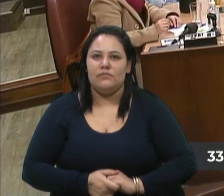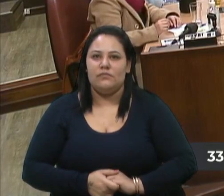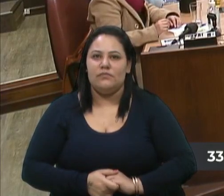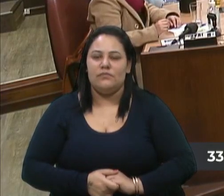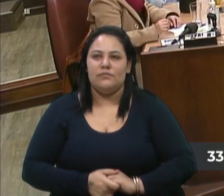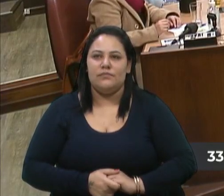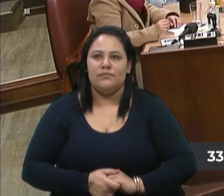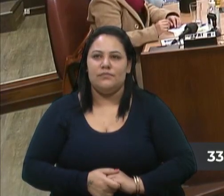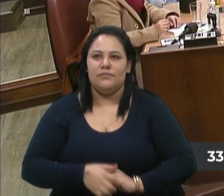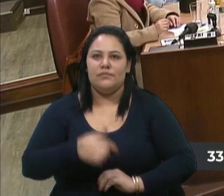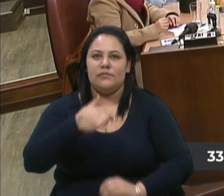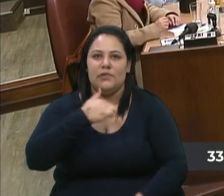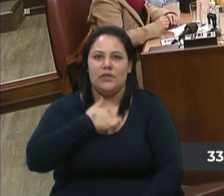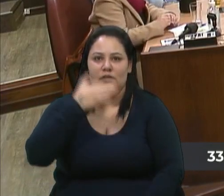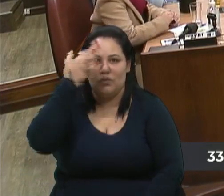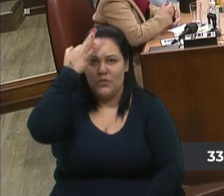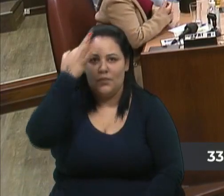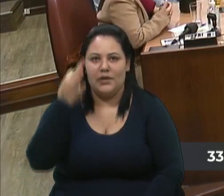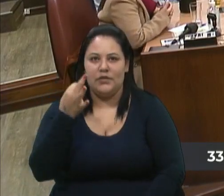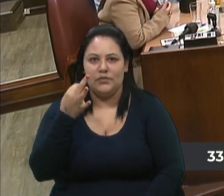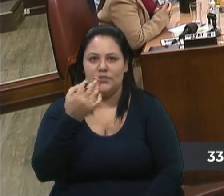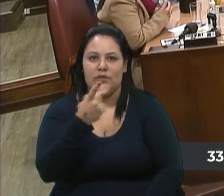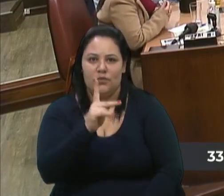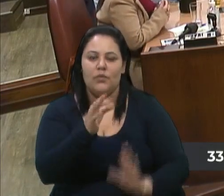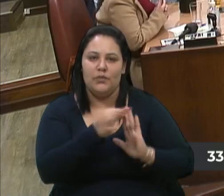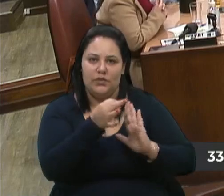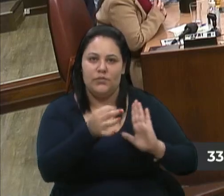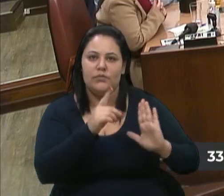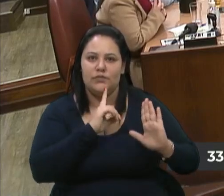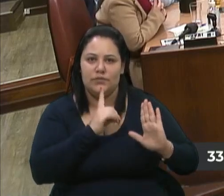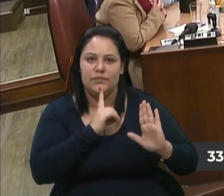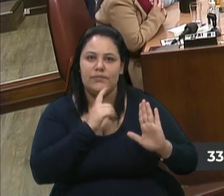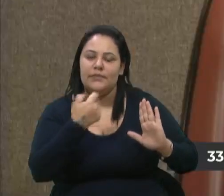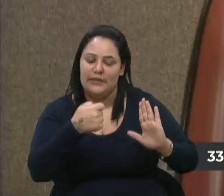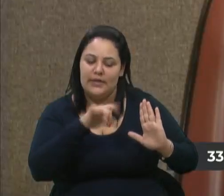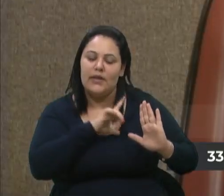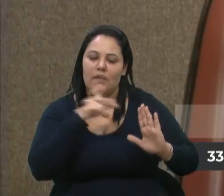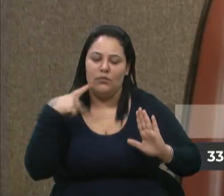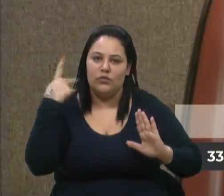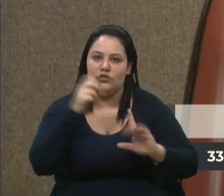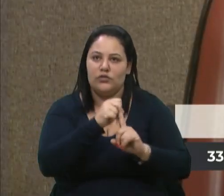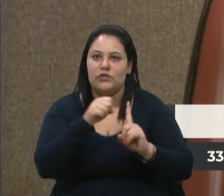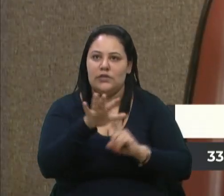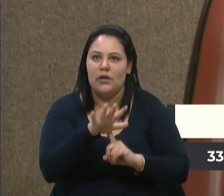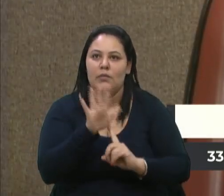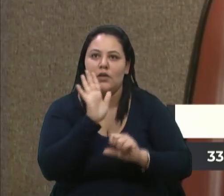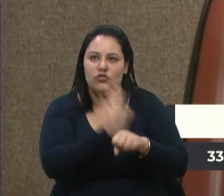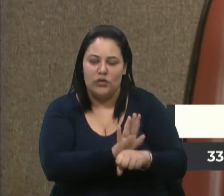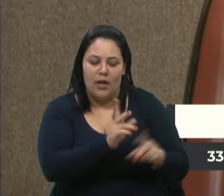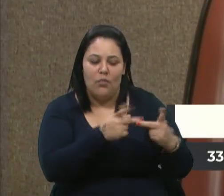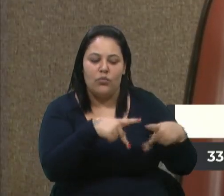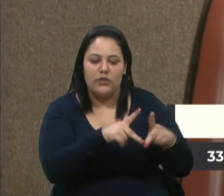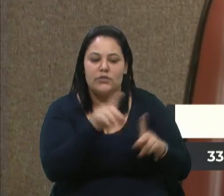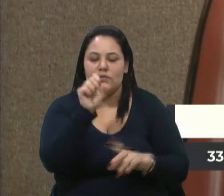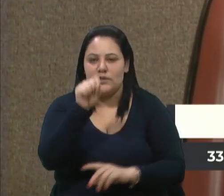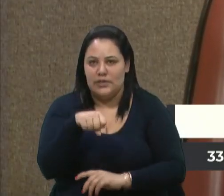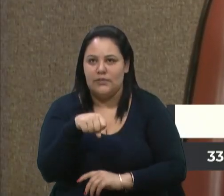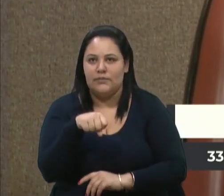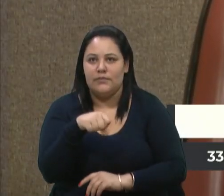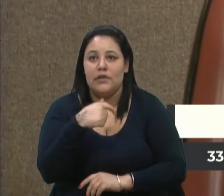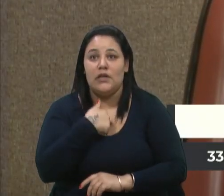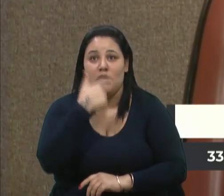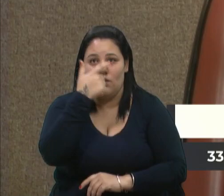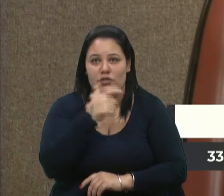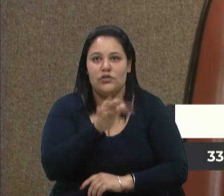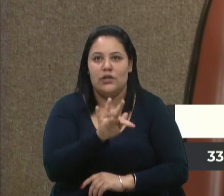Eu entendo a sua posição, Meneguzzi, e acho que tem que ter políticas sociais, sim, para a gente ajudar essa população de rua. E acho que a FAS tem que atuar